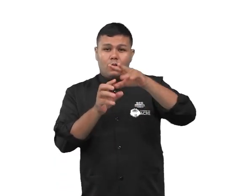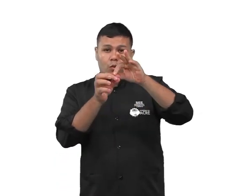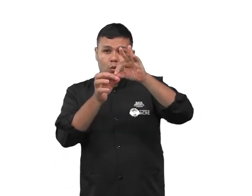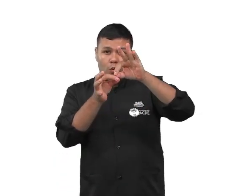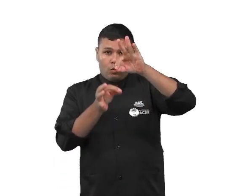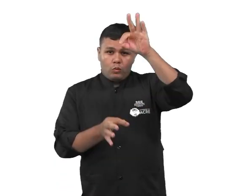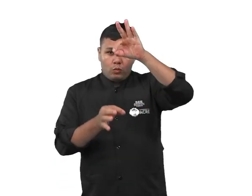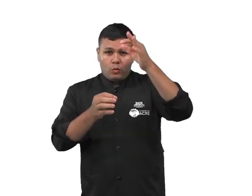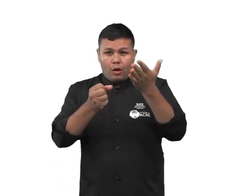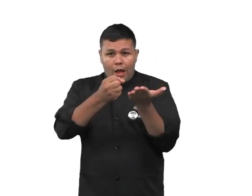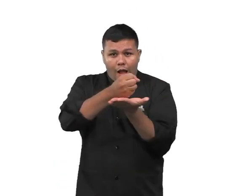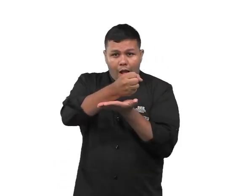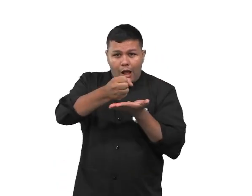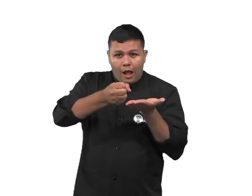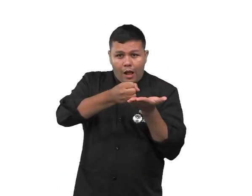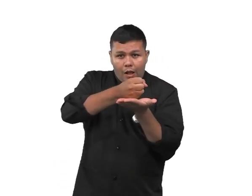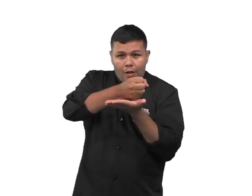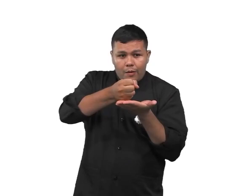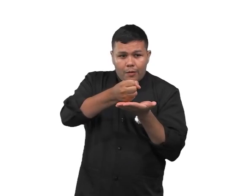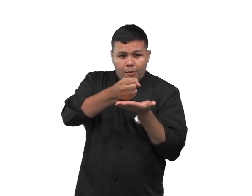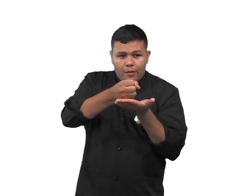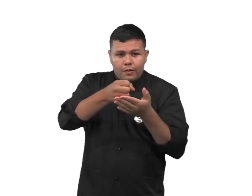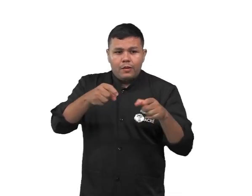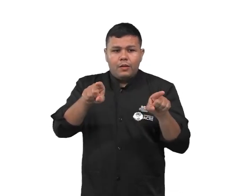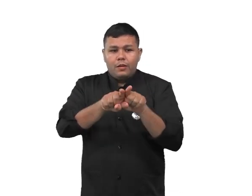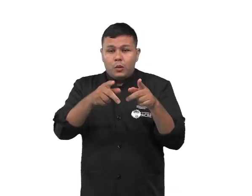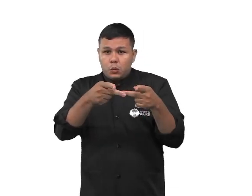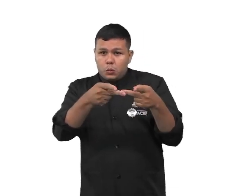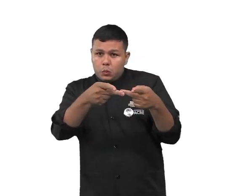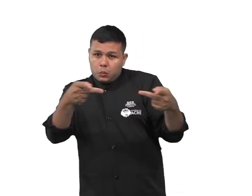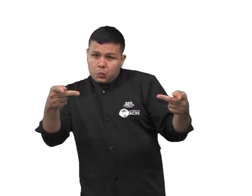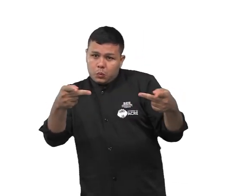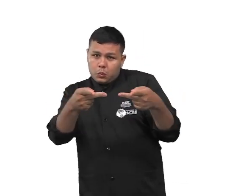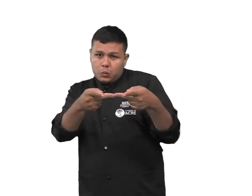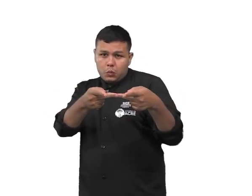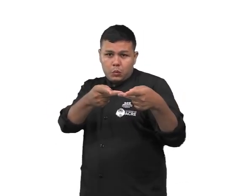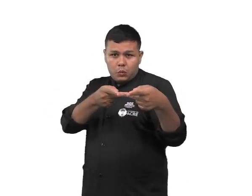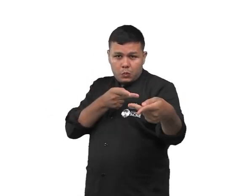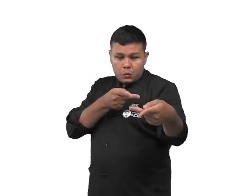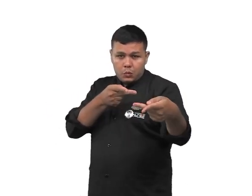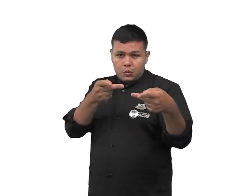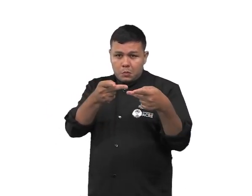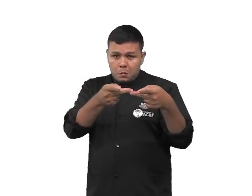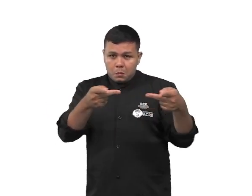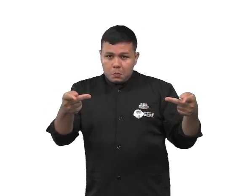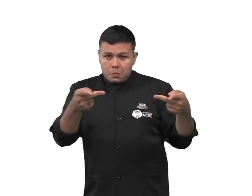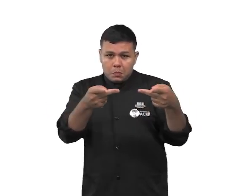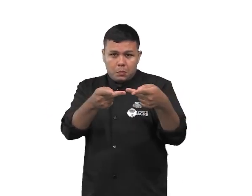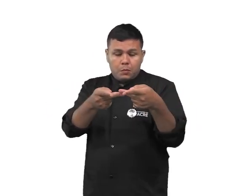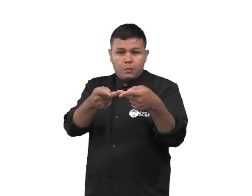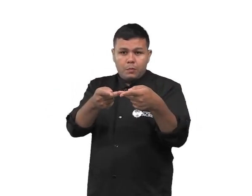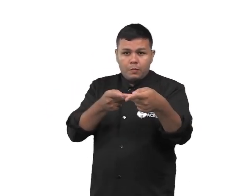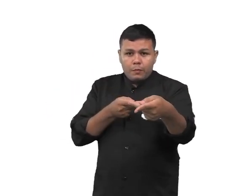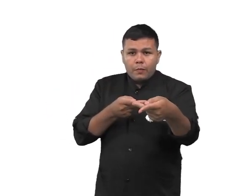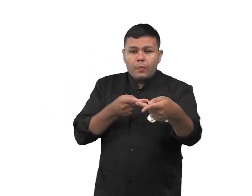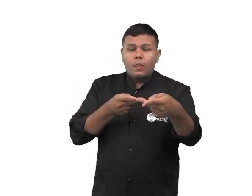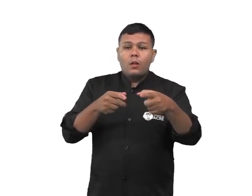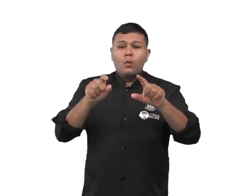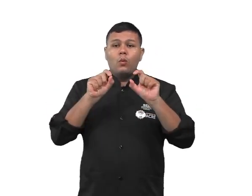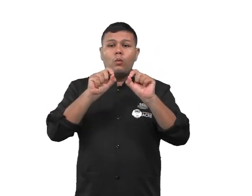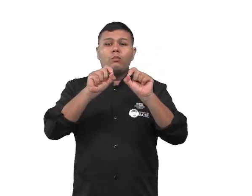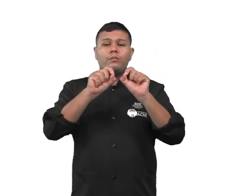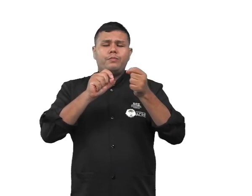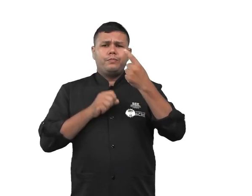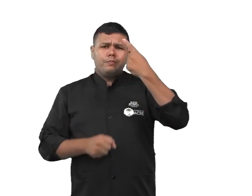base, e nós temos a planificação dele ao lado, tá vendo? Lembrando que a planificação ela vai tratar de uma noção aqui, de uma